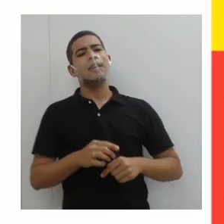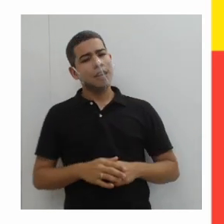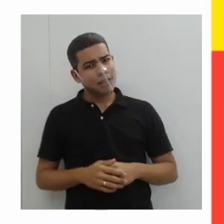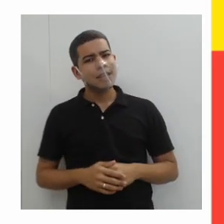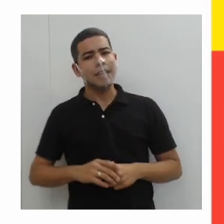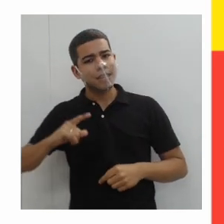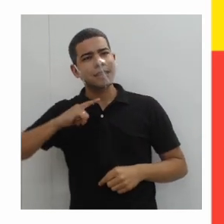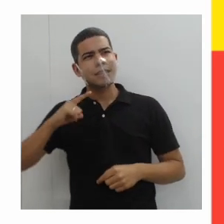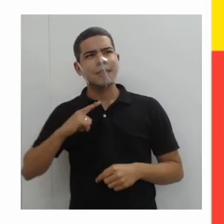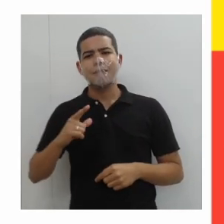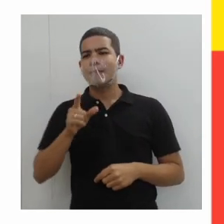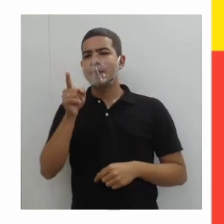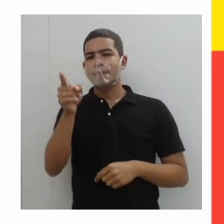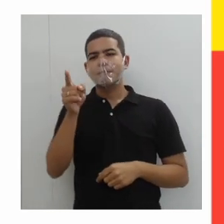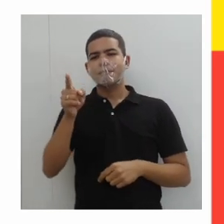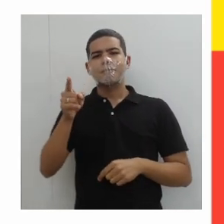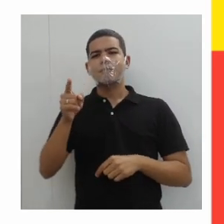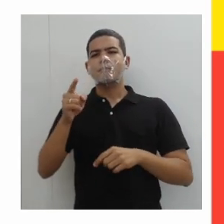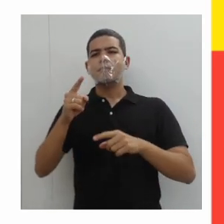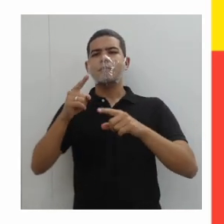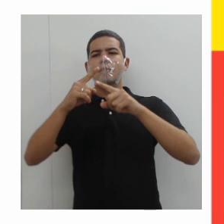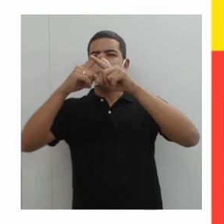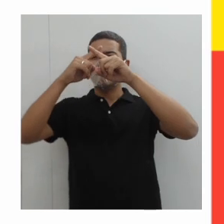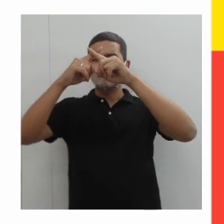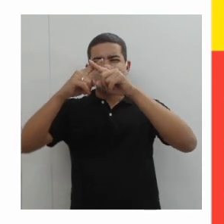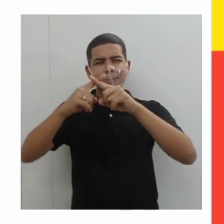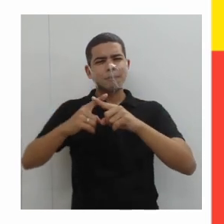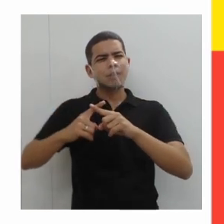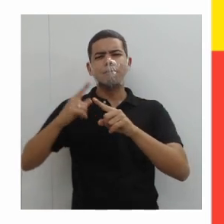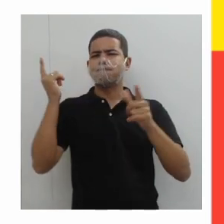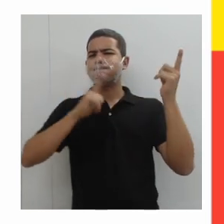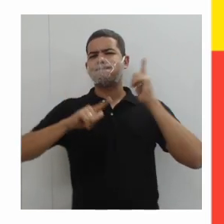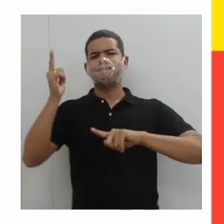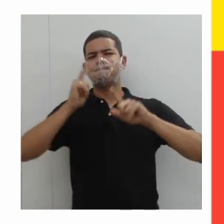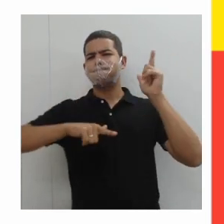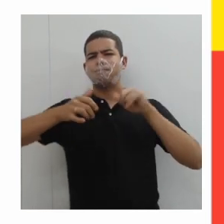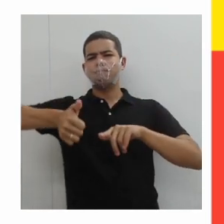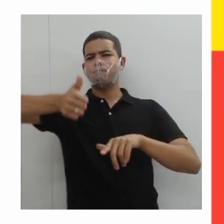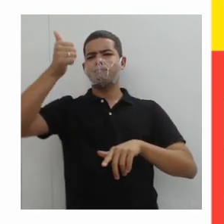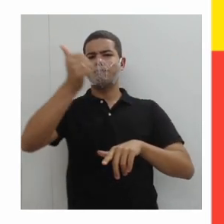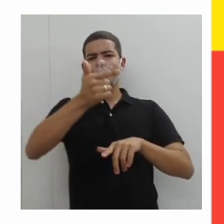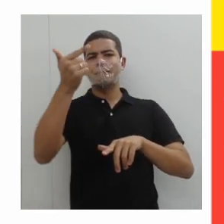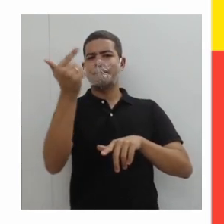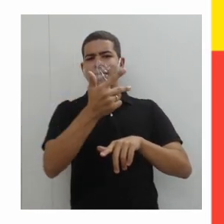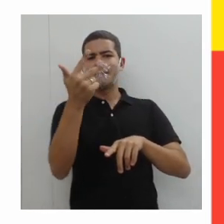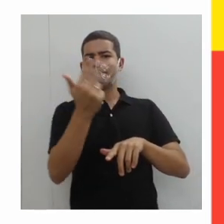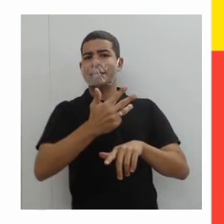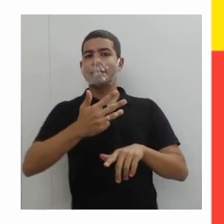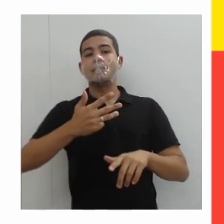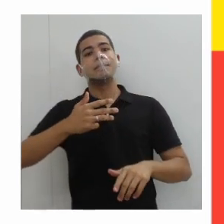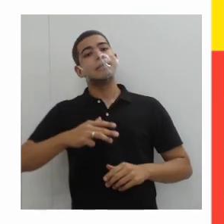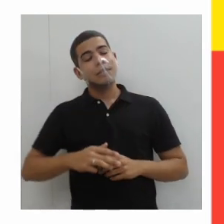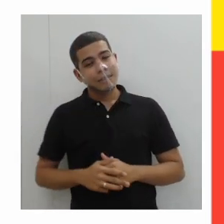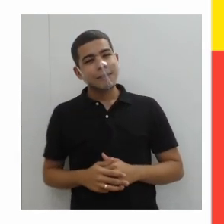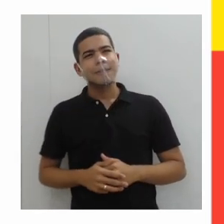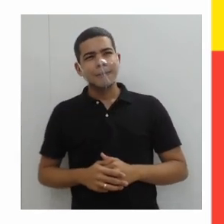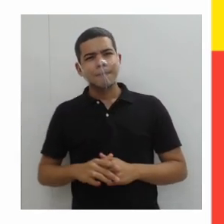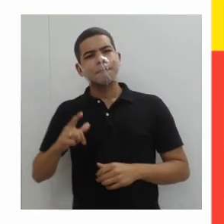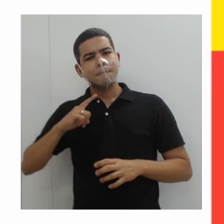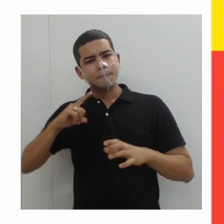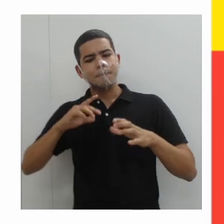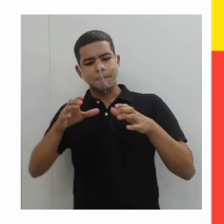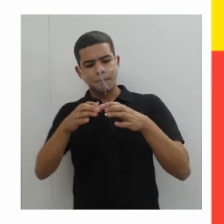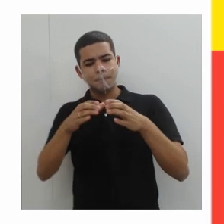20 pontos, ou seja, ela teve 3 pontos de média acima da Tandara. Então, segundo o Comitê Olímpico Internacional, e aí a gente está falando sobre